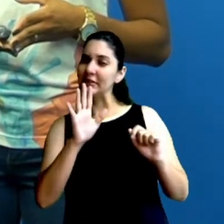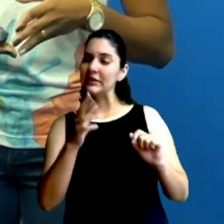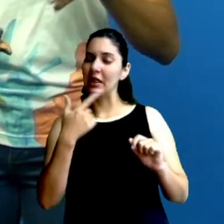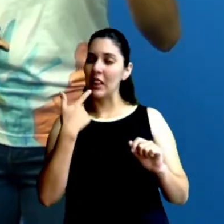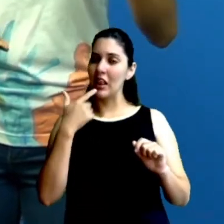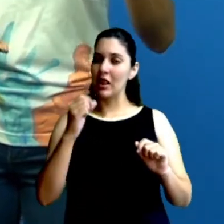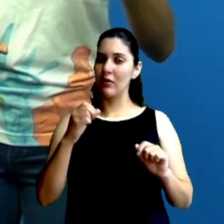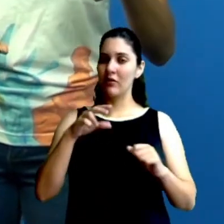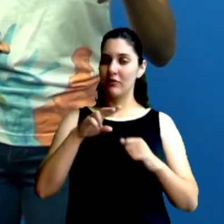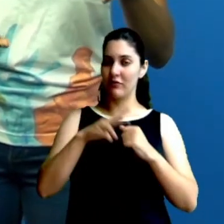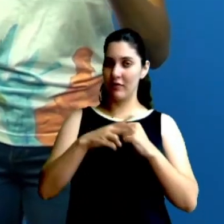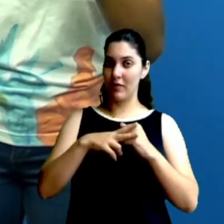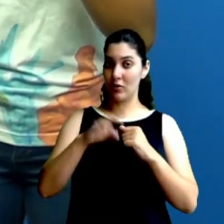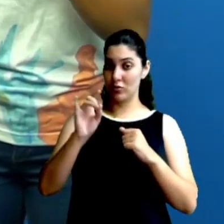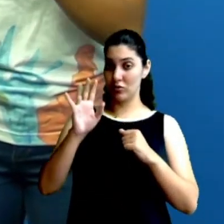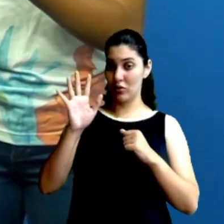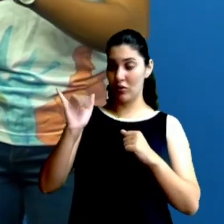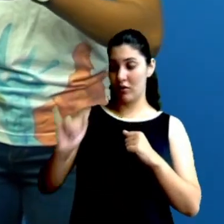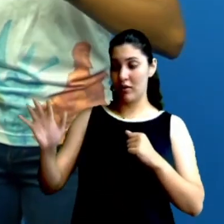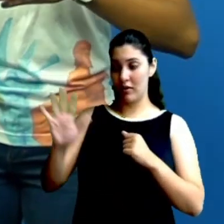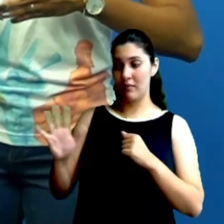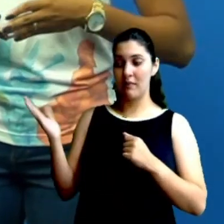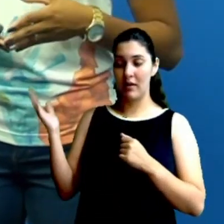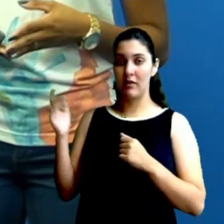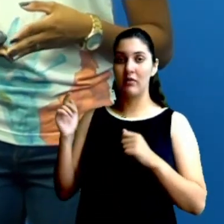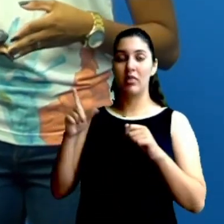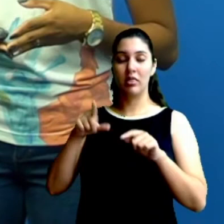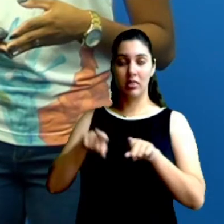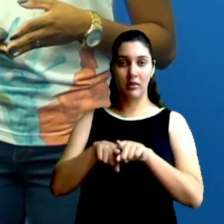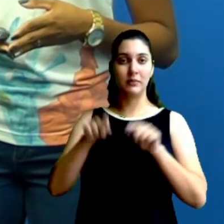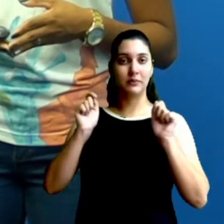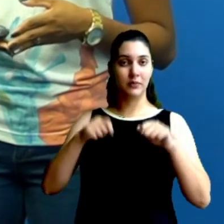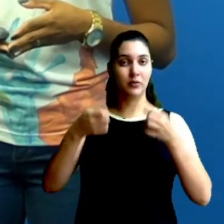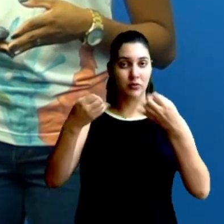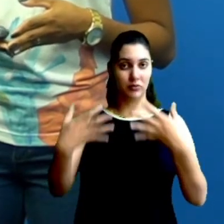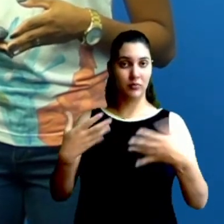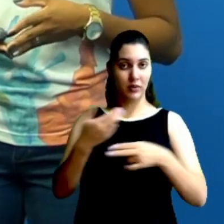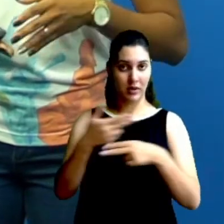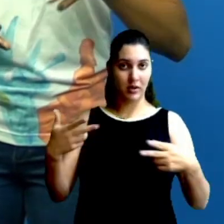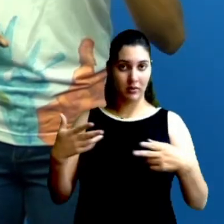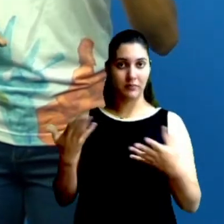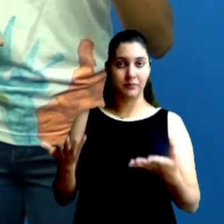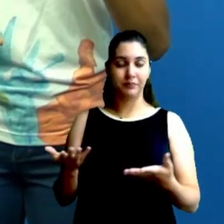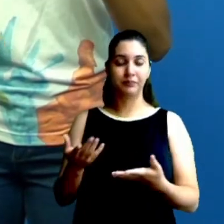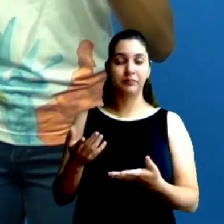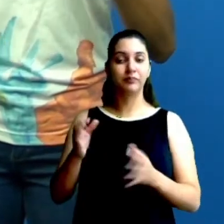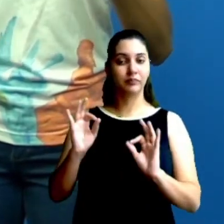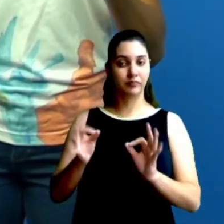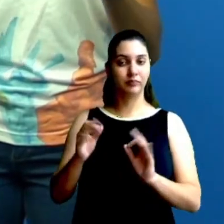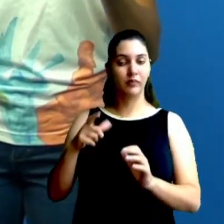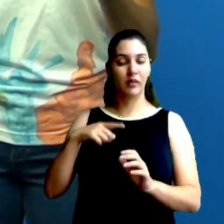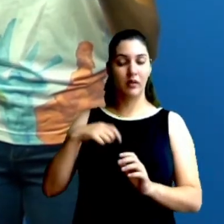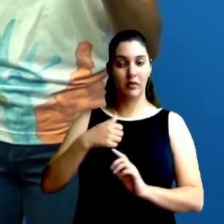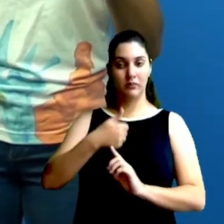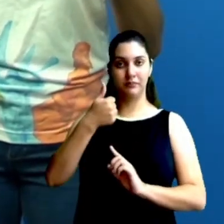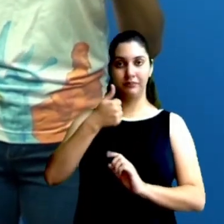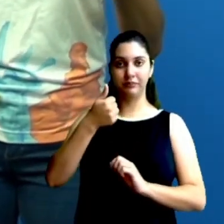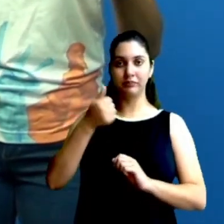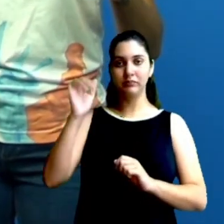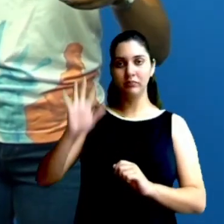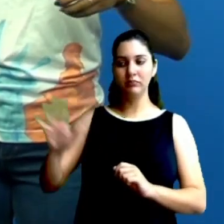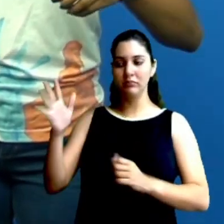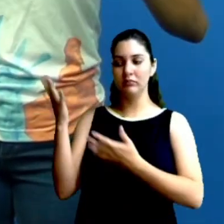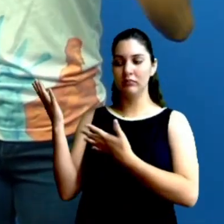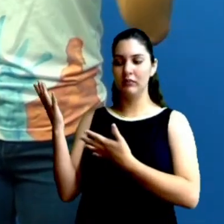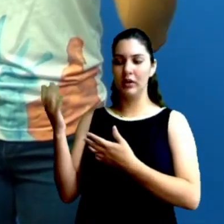verbal. Só uma imagem, ela também pode dizer algo, certo? Então aí nessa primeira imagem que vocês estão vendo, ela não